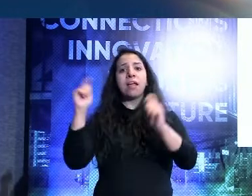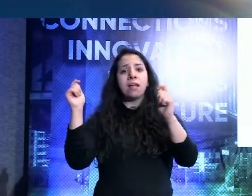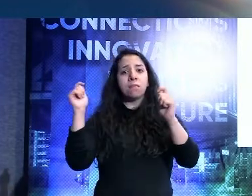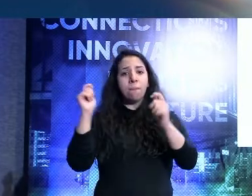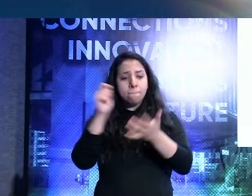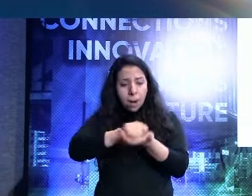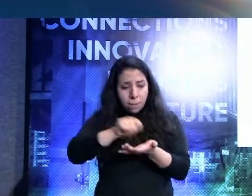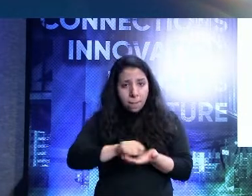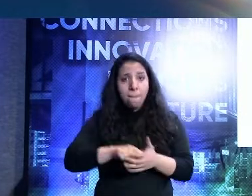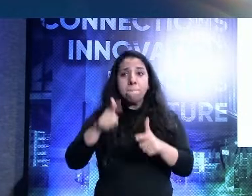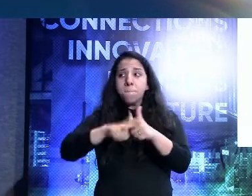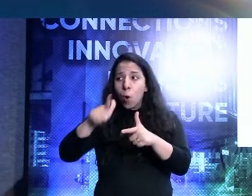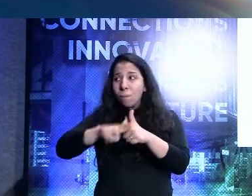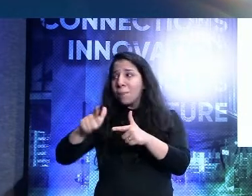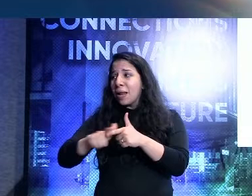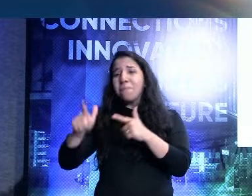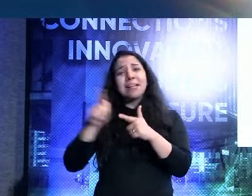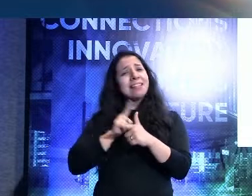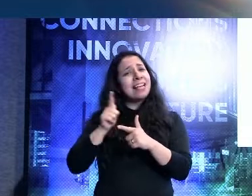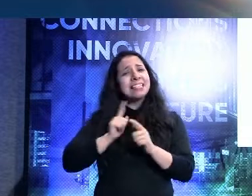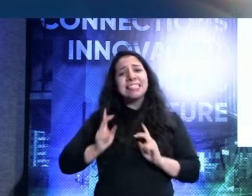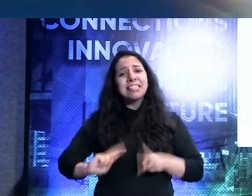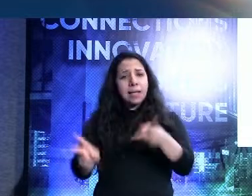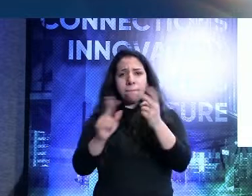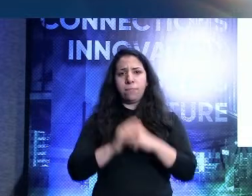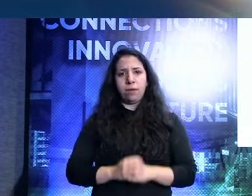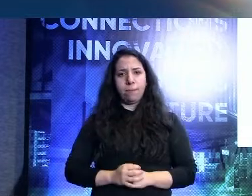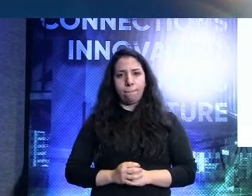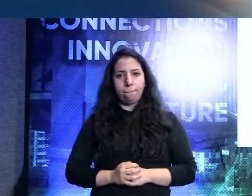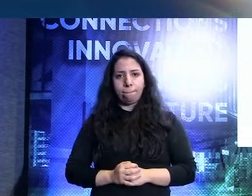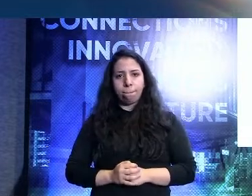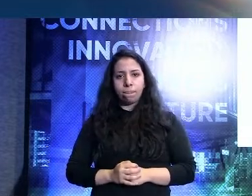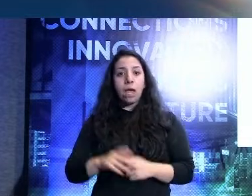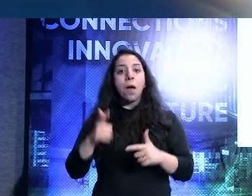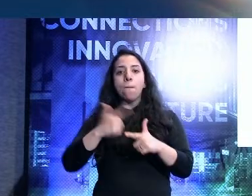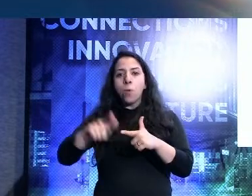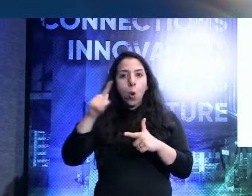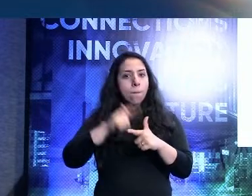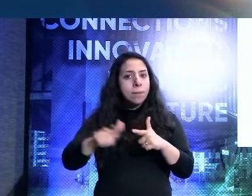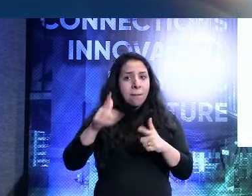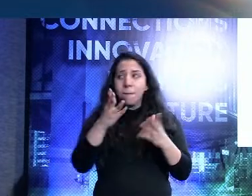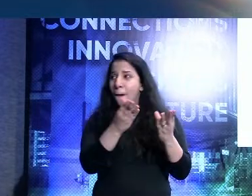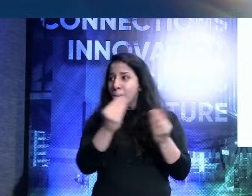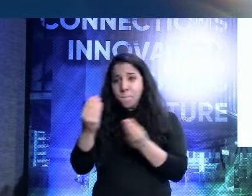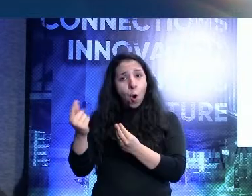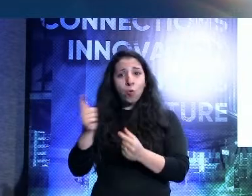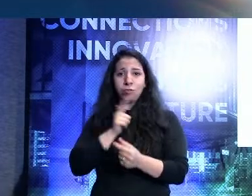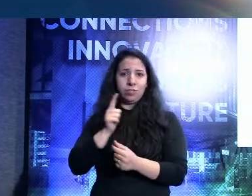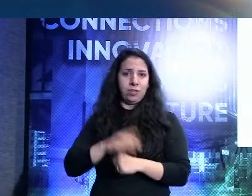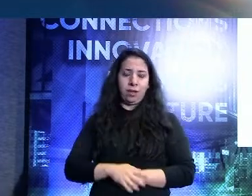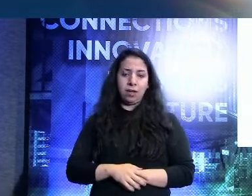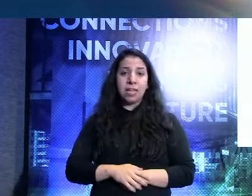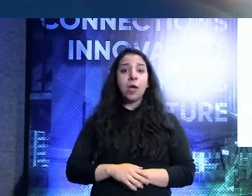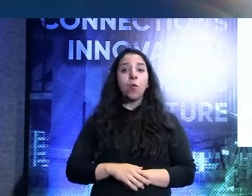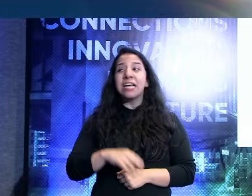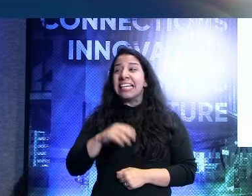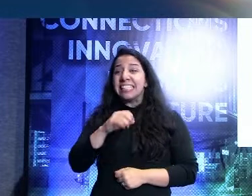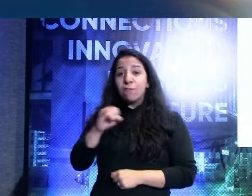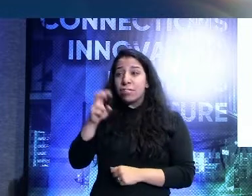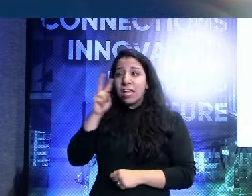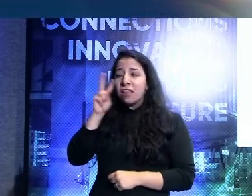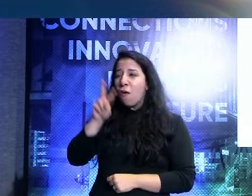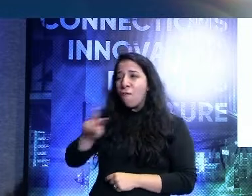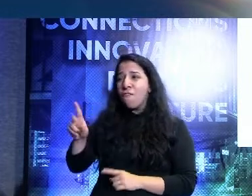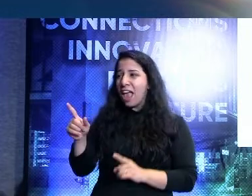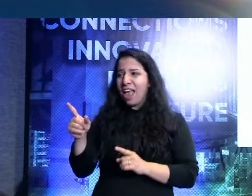que somente enxergando os problemas, a gente pode evoluir. Se a gente bota o problema embaixo do tapete, ok, está